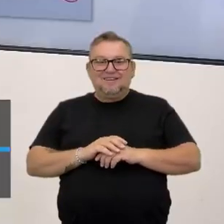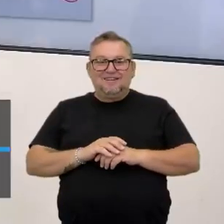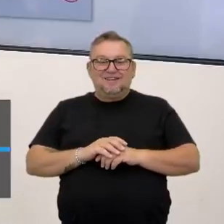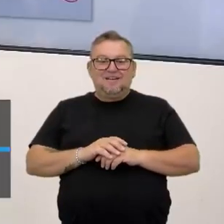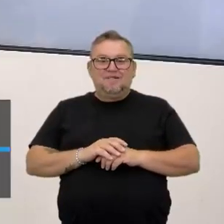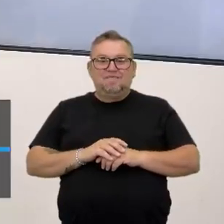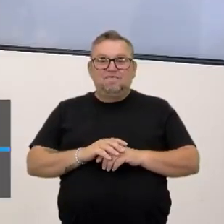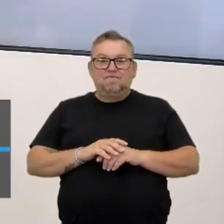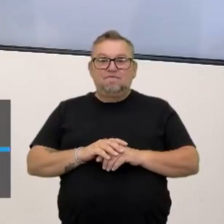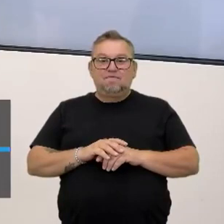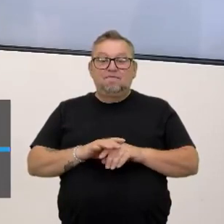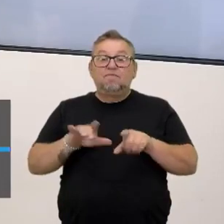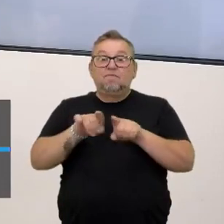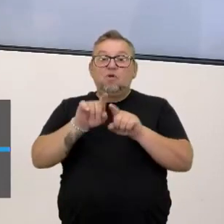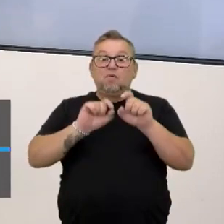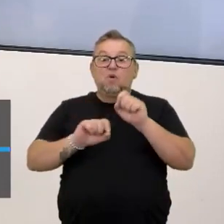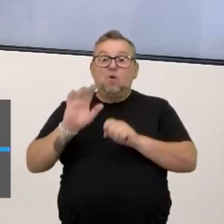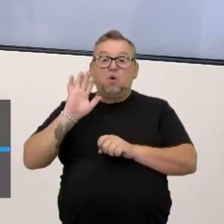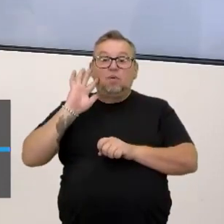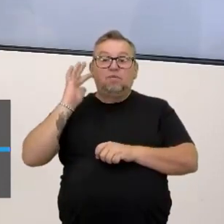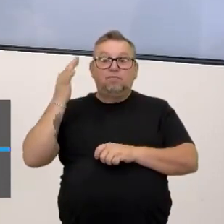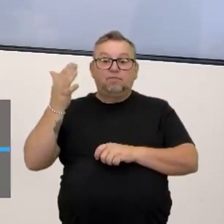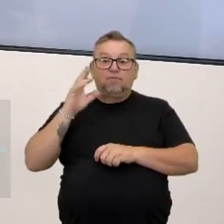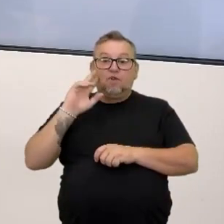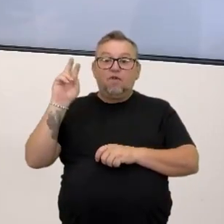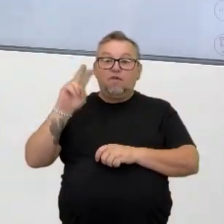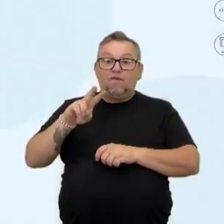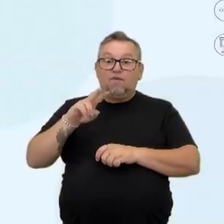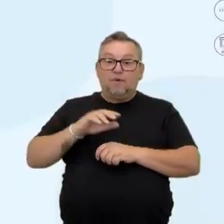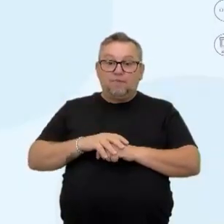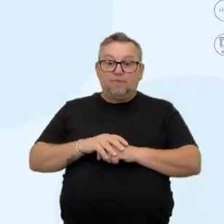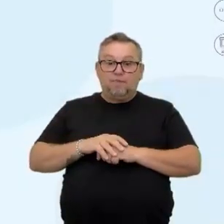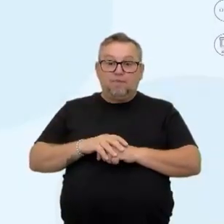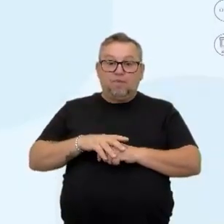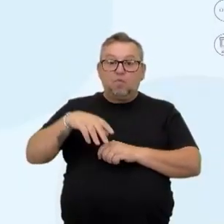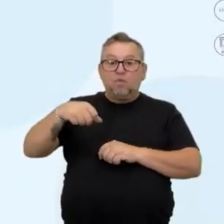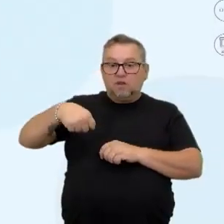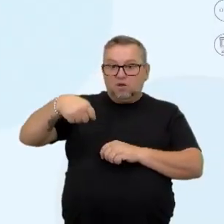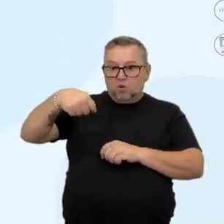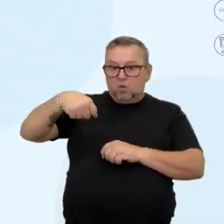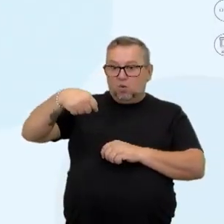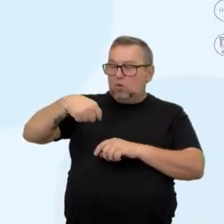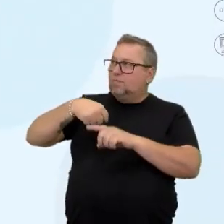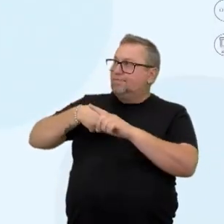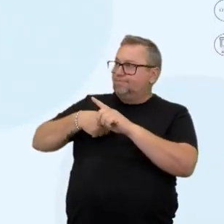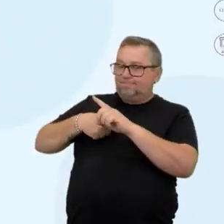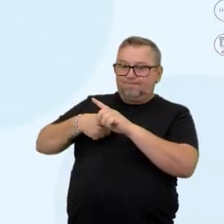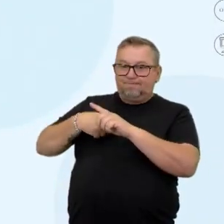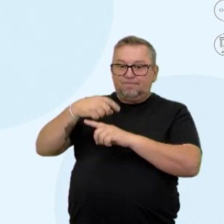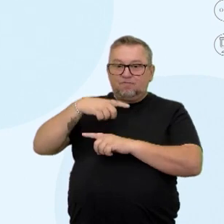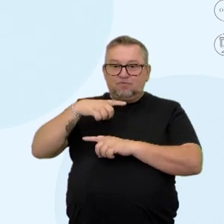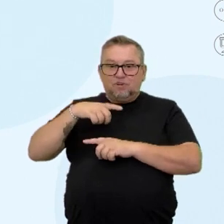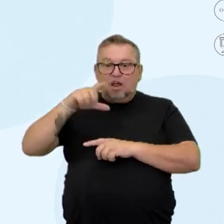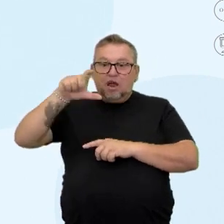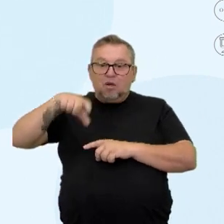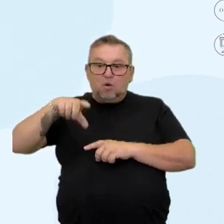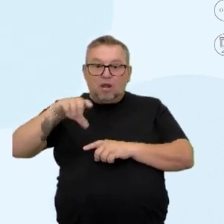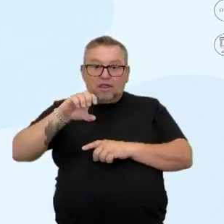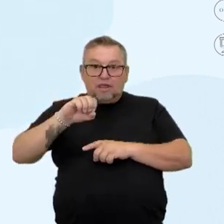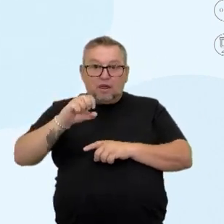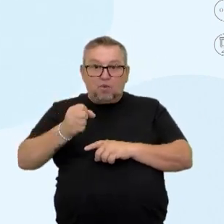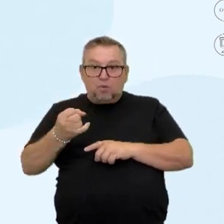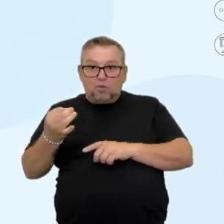gente. Aí, o que vai acontecer? Dá uma olhadinha, ó. Uma sacola possui cartões numerados de